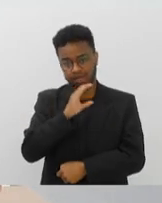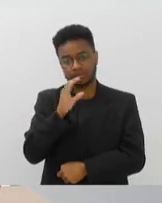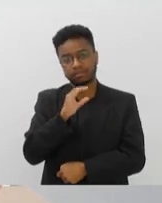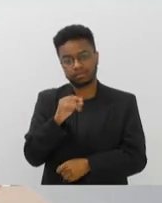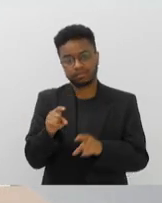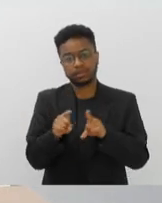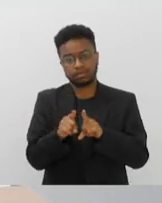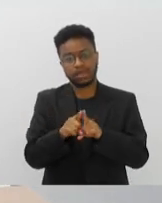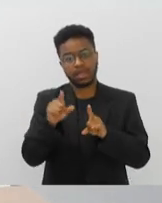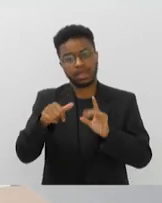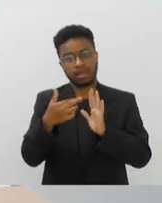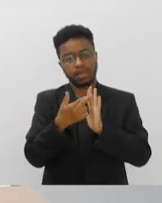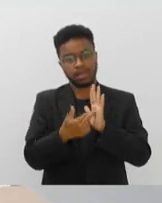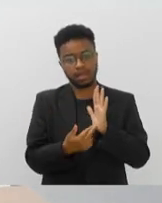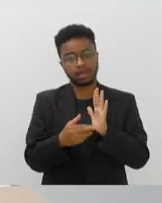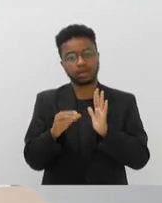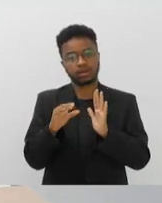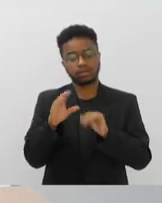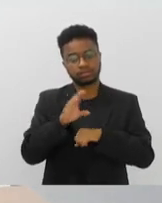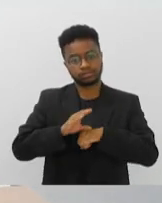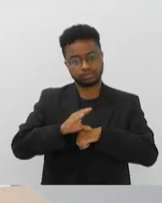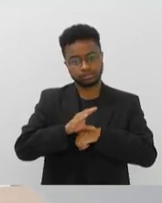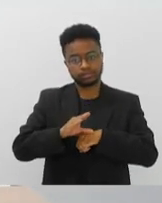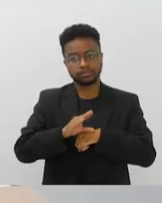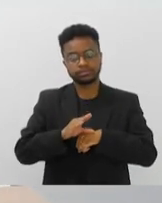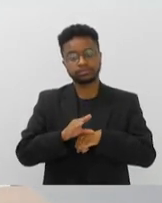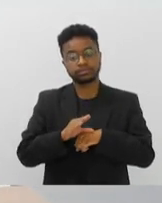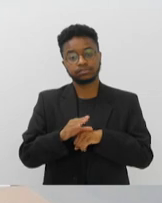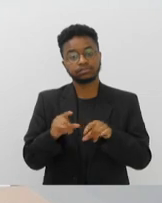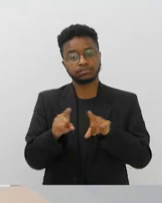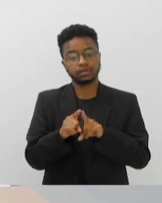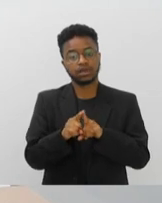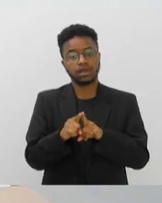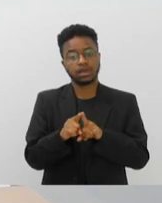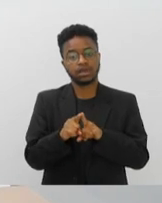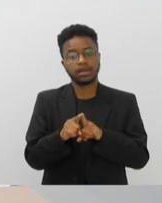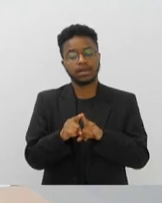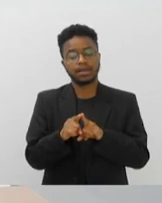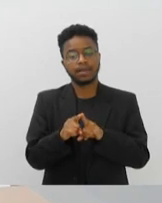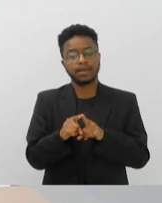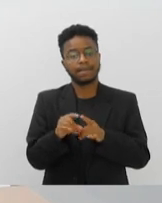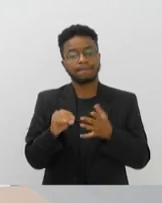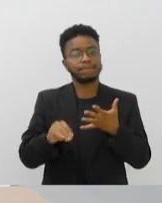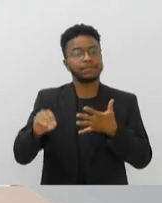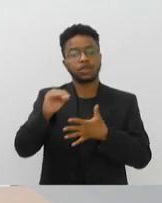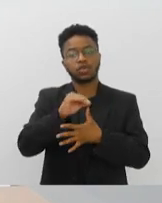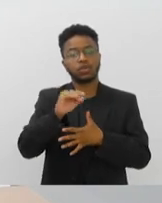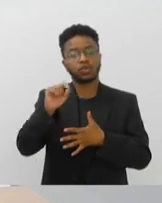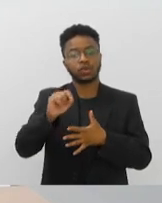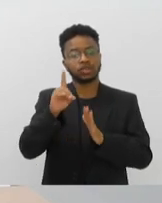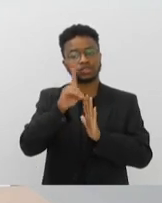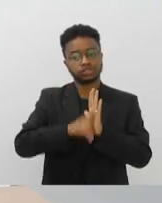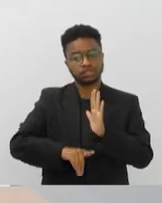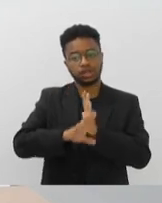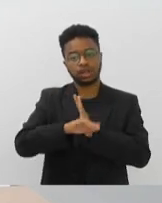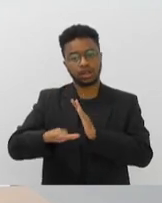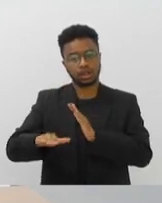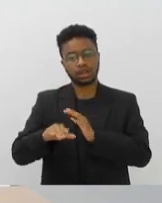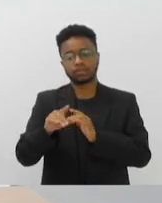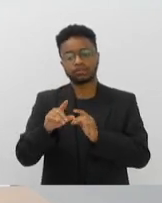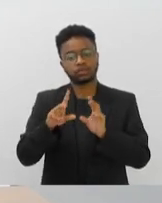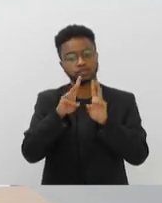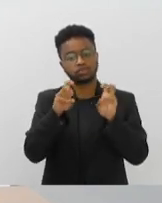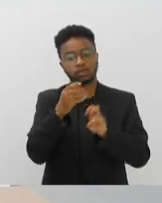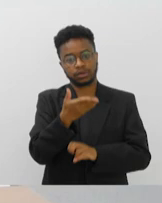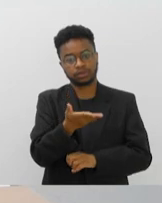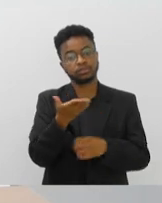princípio constitucional né nesse julgamento desses recursos e essa prioridade absoluta também de Direito de criança adolescente tá relacionado a isso